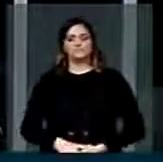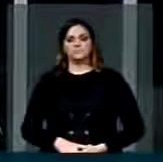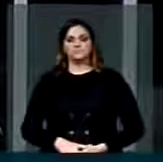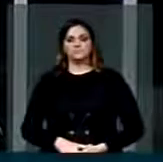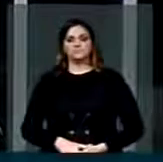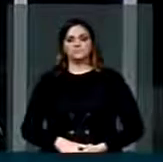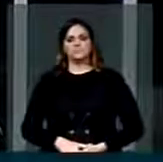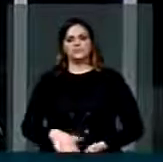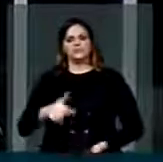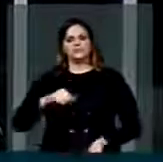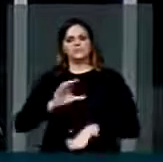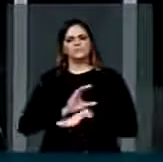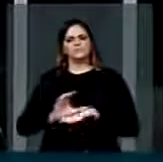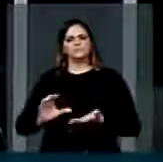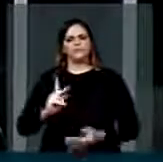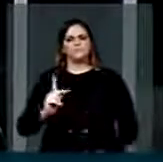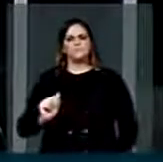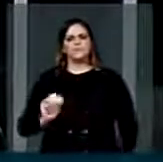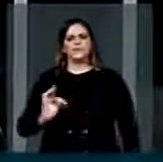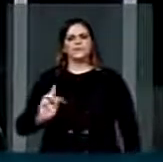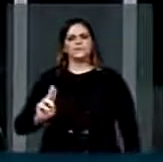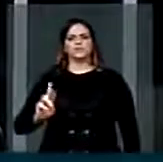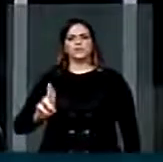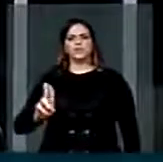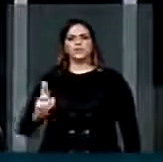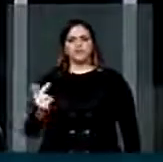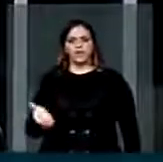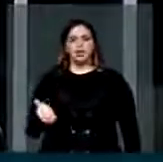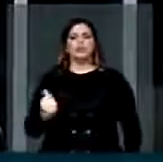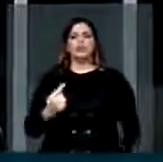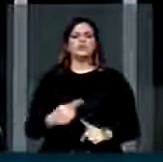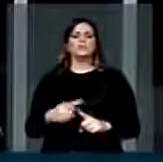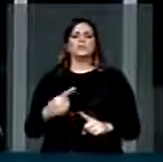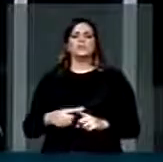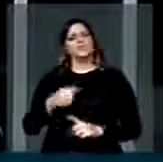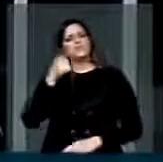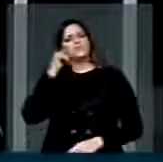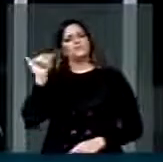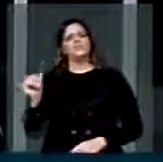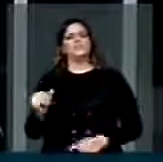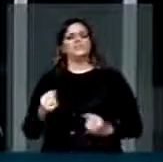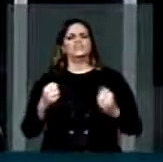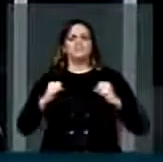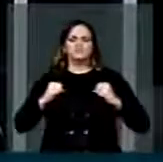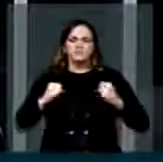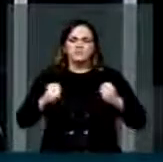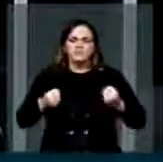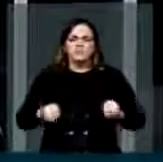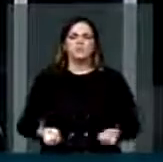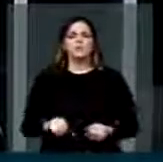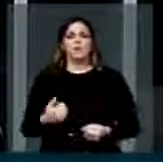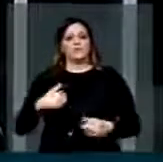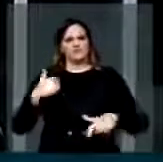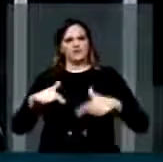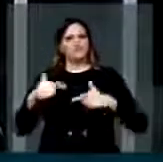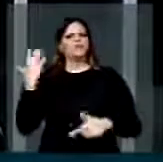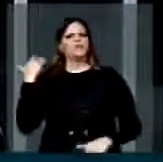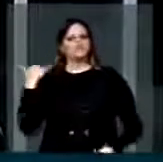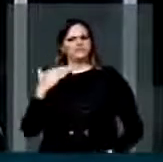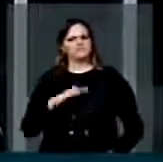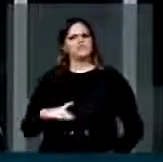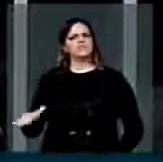quantidade enorme de patrulhas, primeiro para diminuir esse trabalho braçal. Eu trabalhei junto com meu pai, Domingos